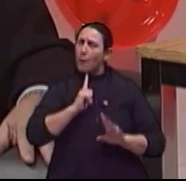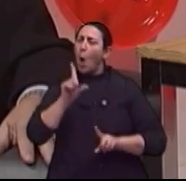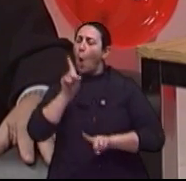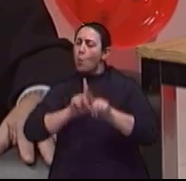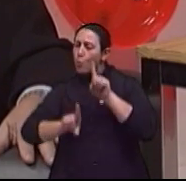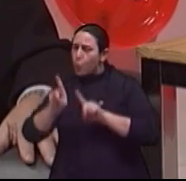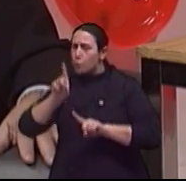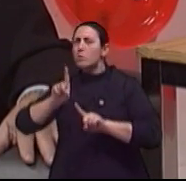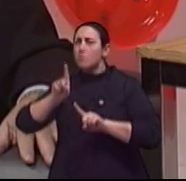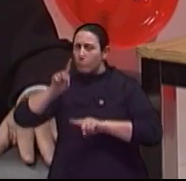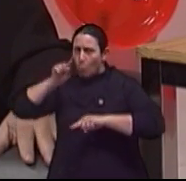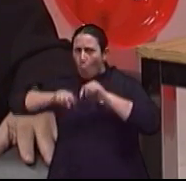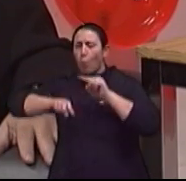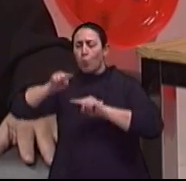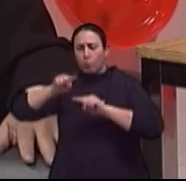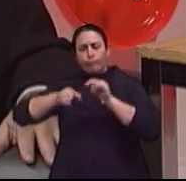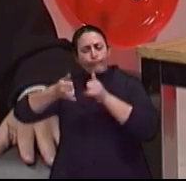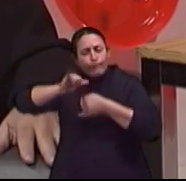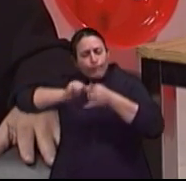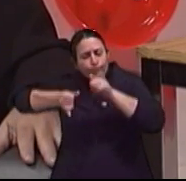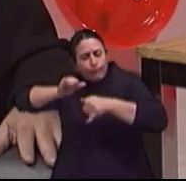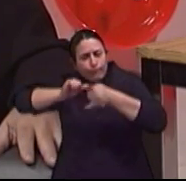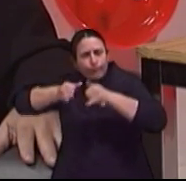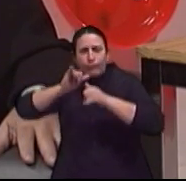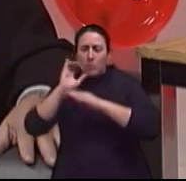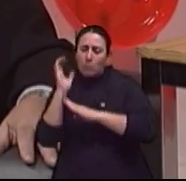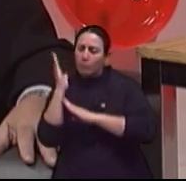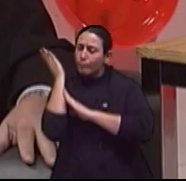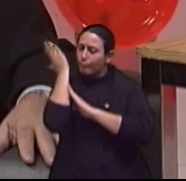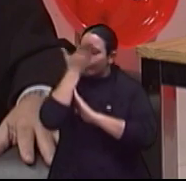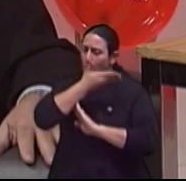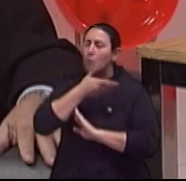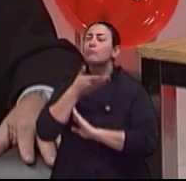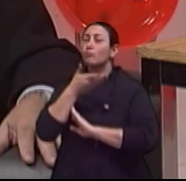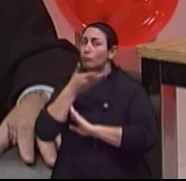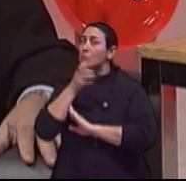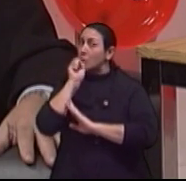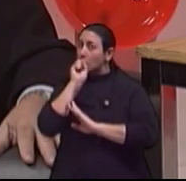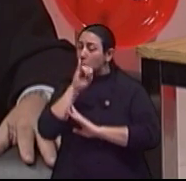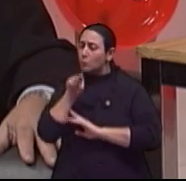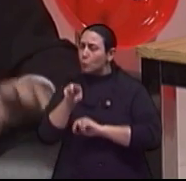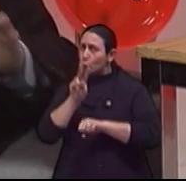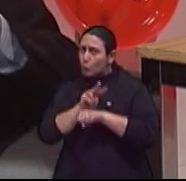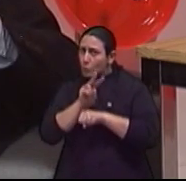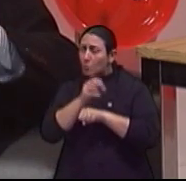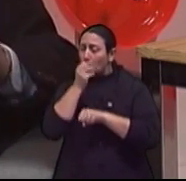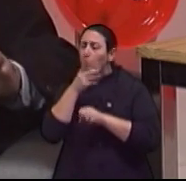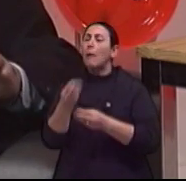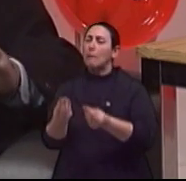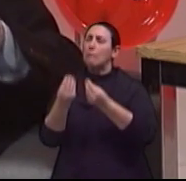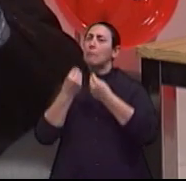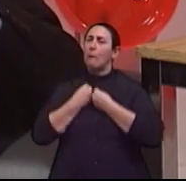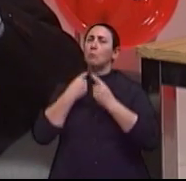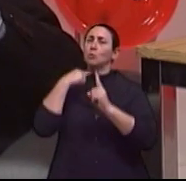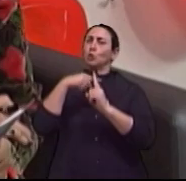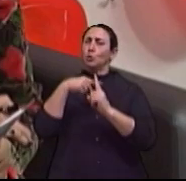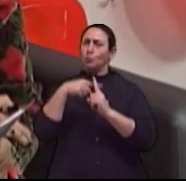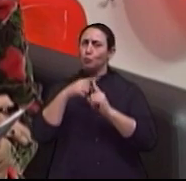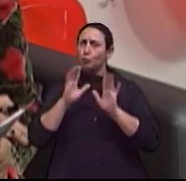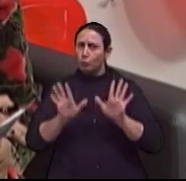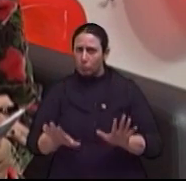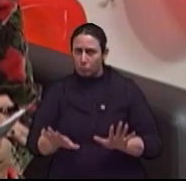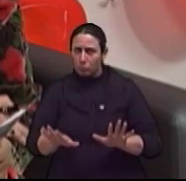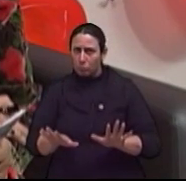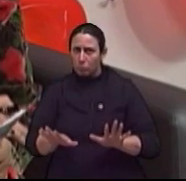cientificamente comprovados que se bem utilizado O resultado é muito bom por exemplo